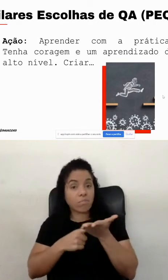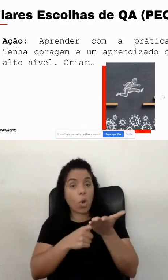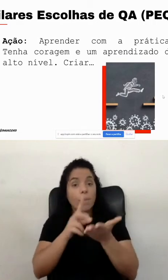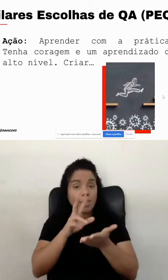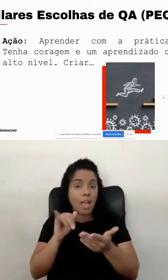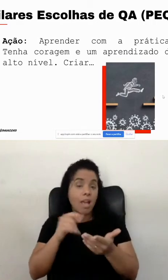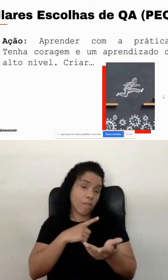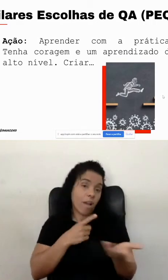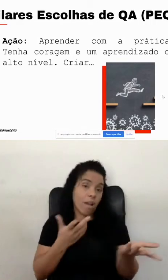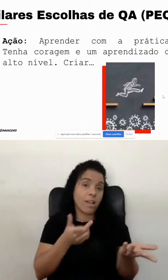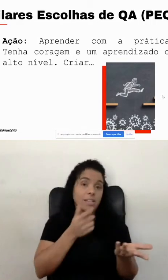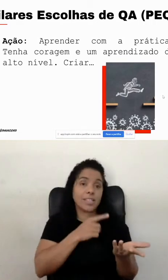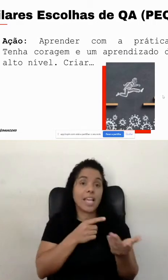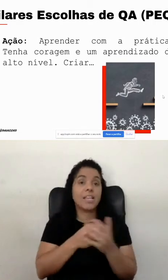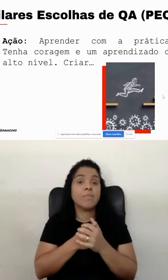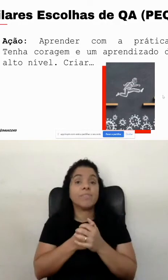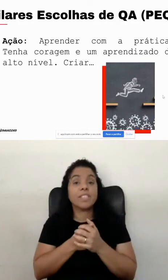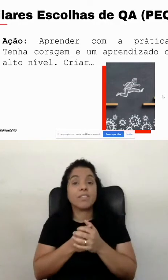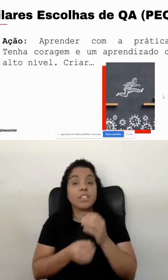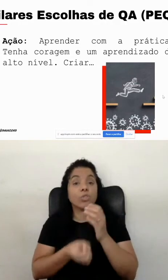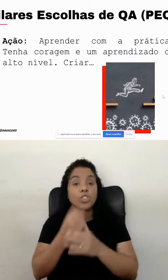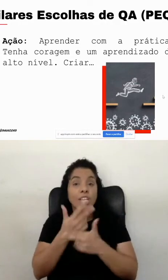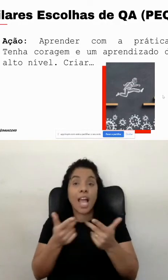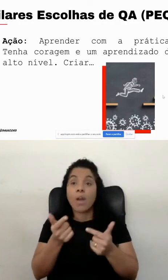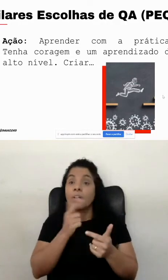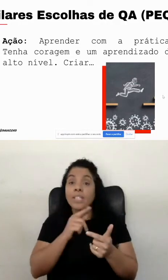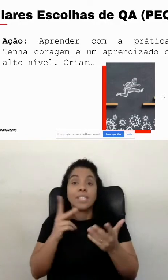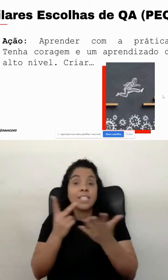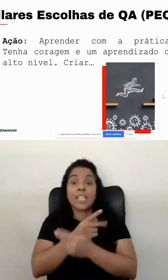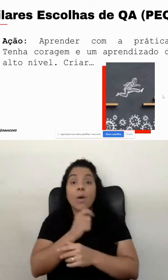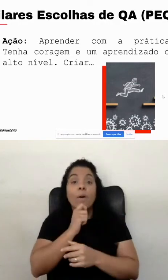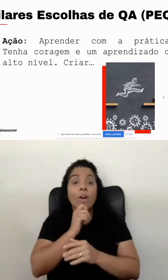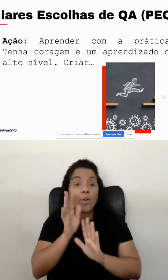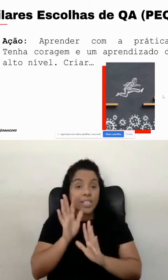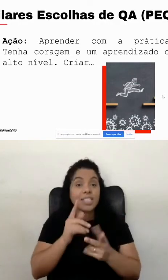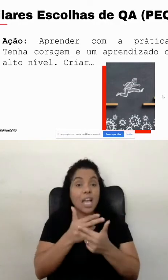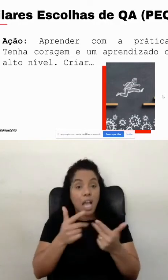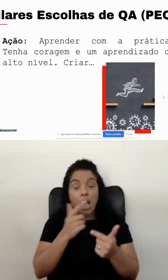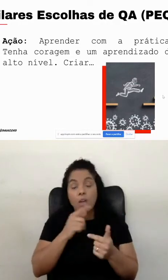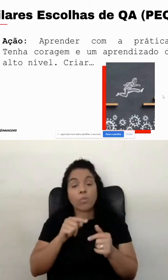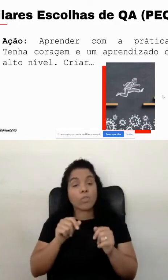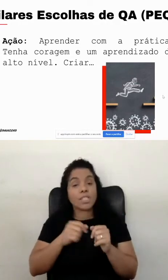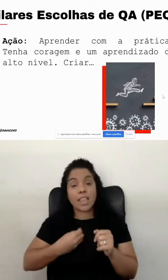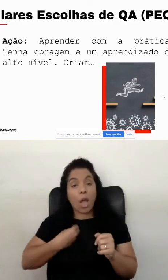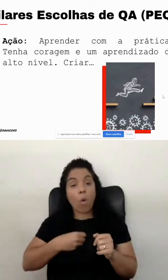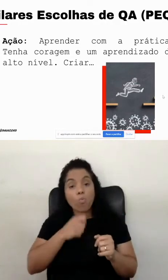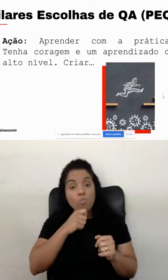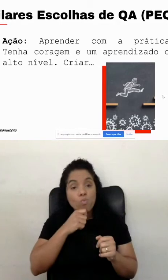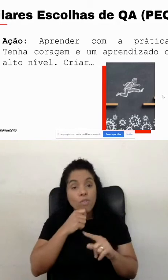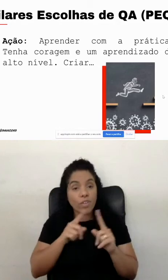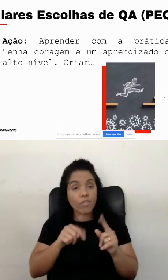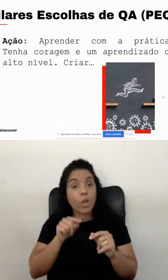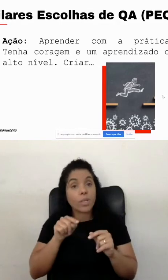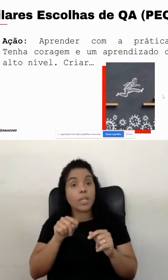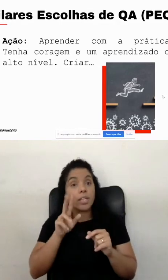que surgir de algo que ainda não aconteceu, né? Algo que você ainda não viveu. E